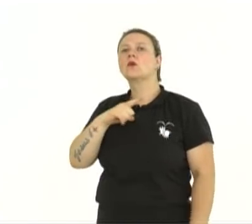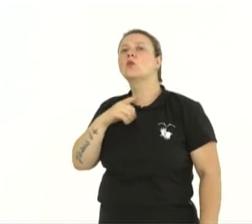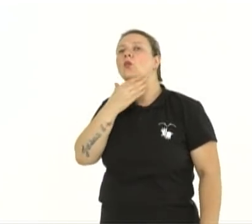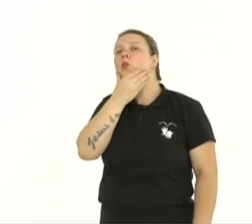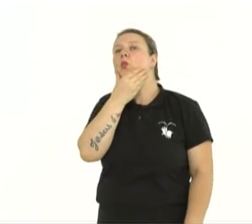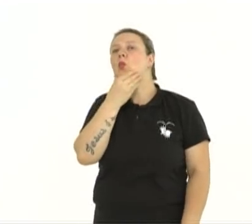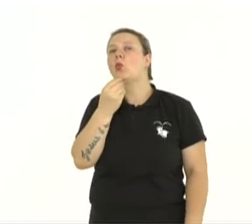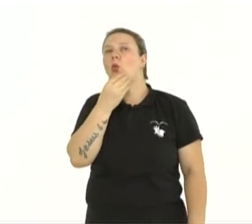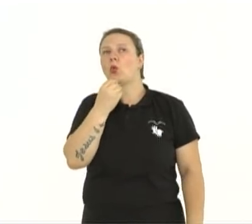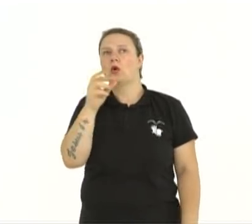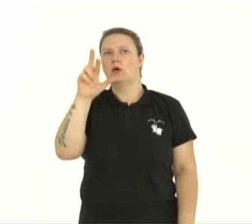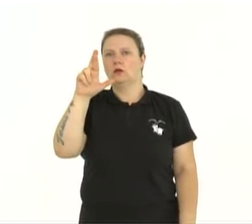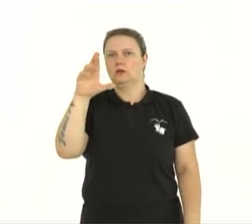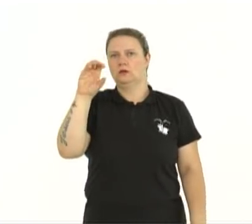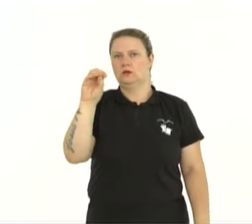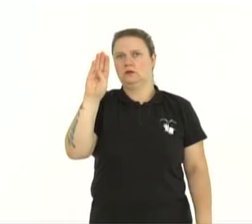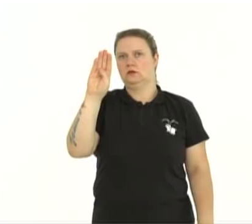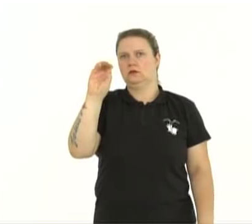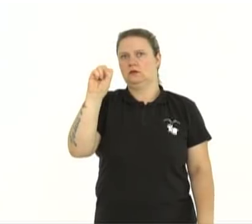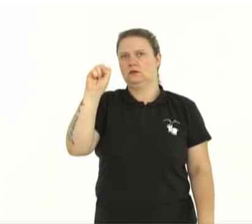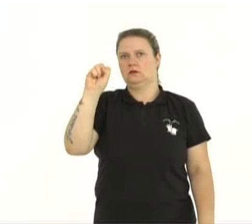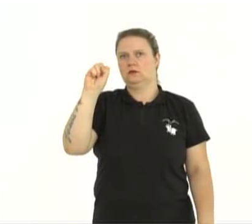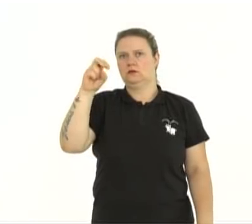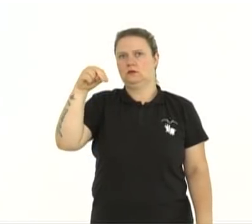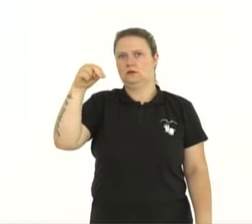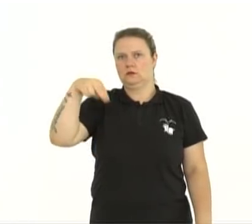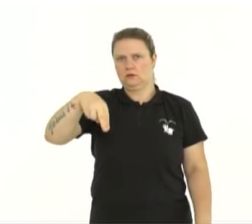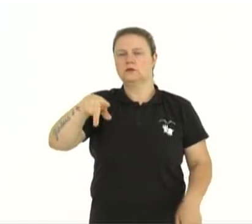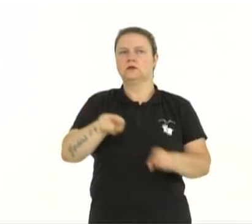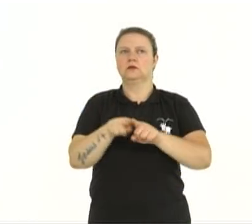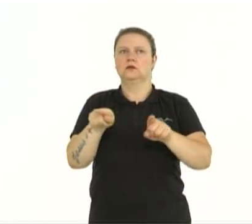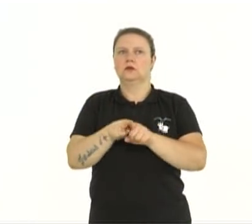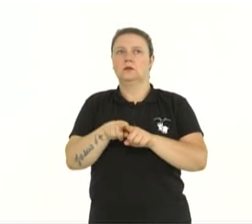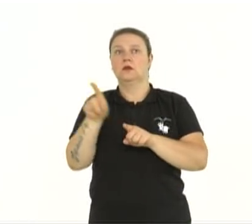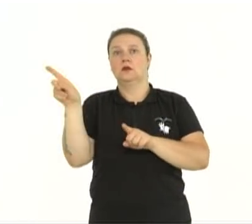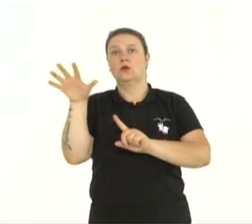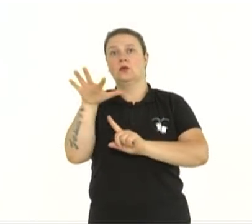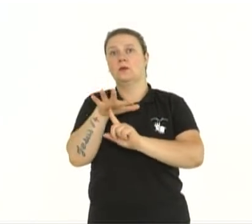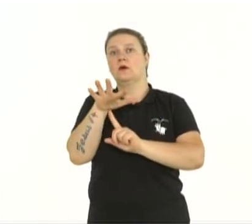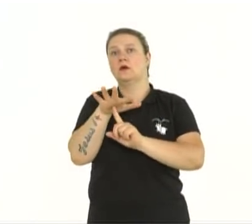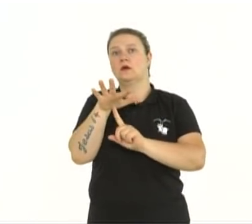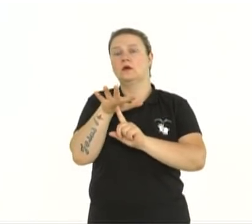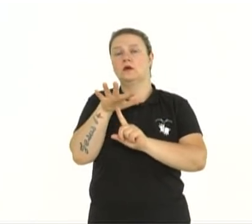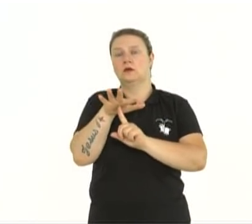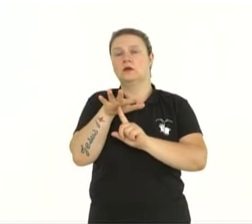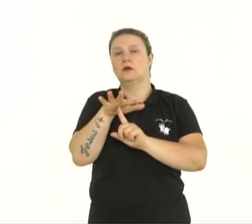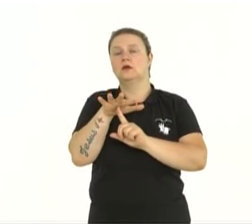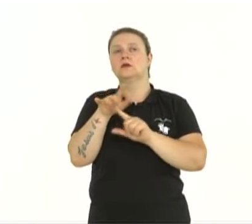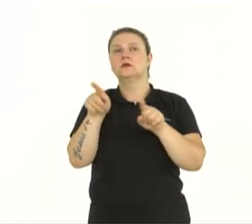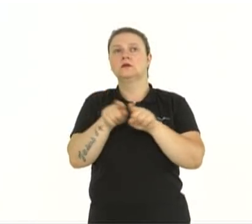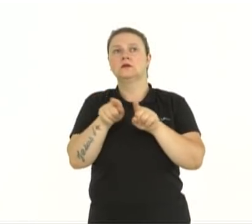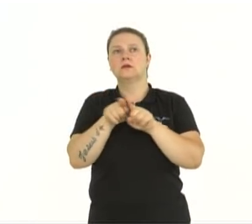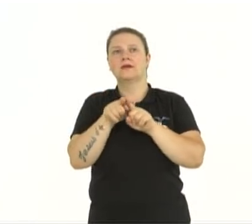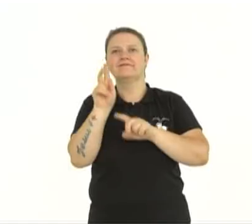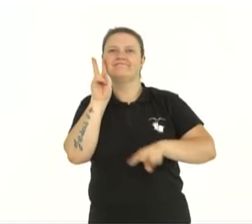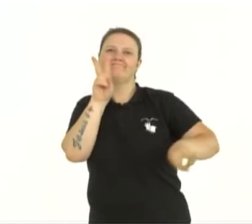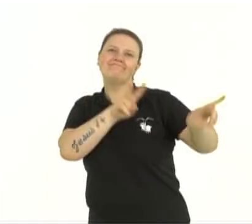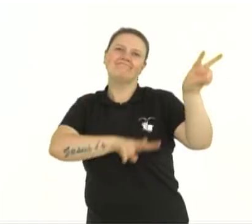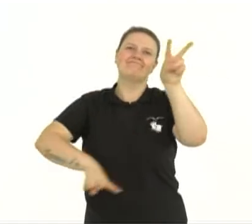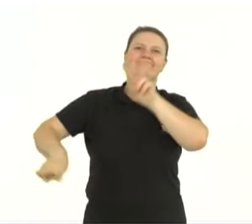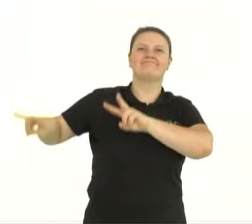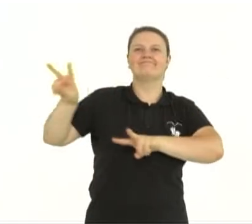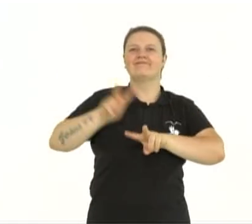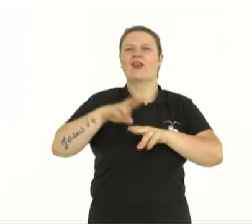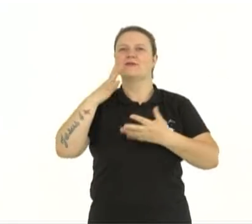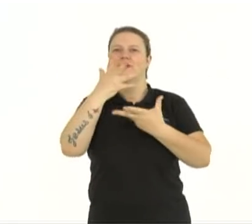um cara que gosta bastante. Essas imagens aqui são do interior do Paraná, porque eu decidi trazer para mostrar quanta beleza tem no interior do Paraná.